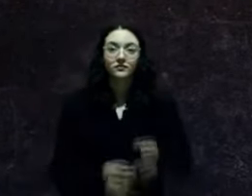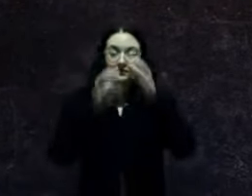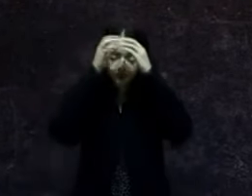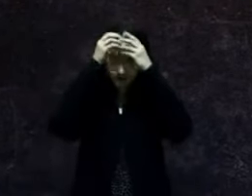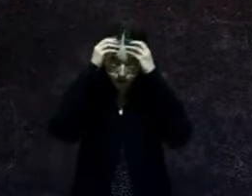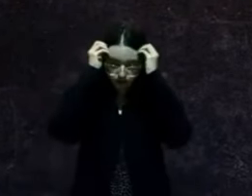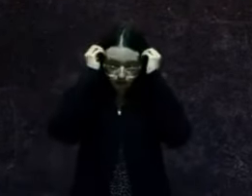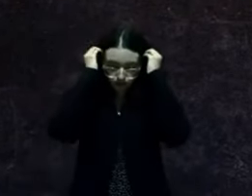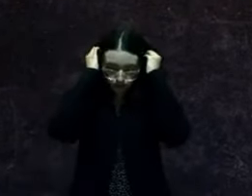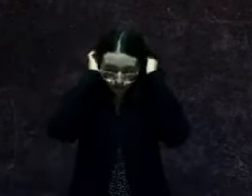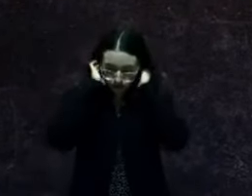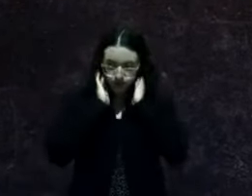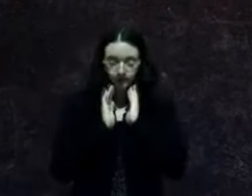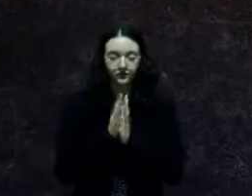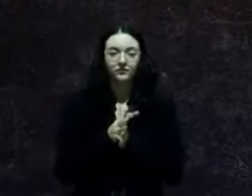Diz-nos o seguinte: